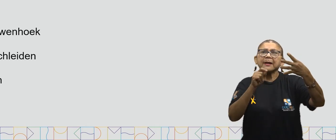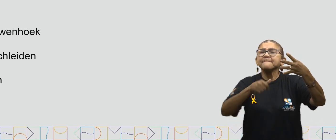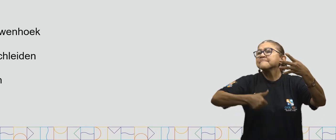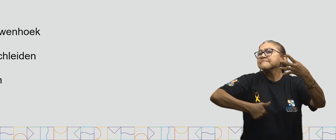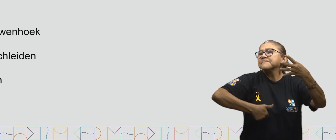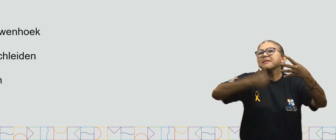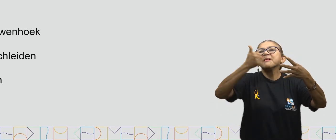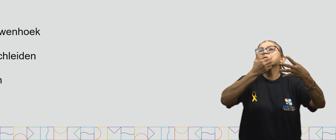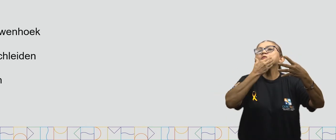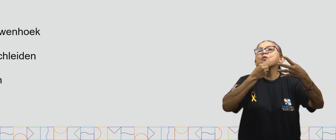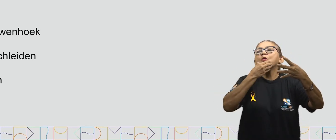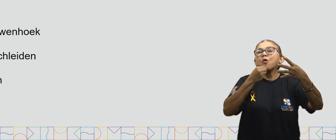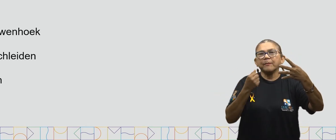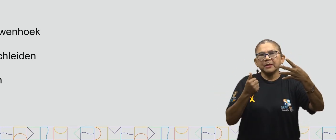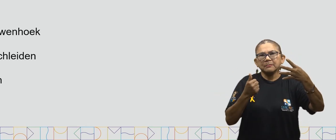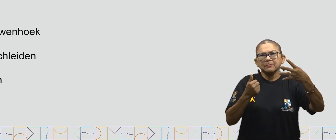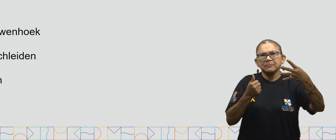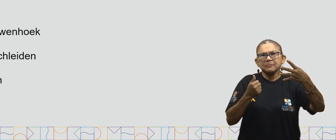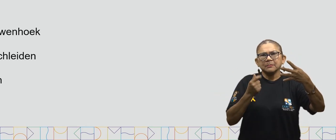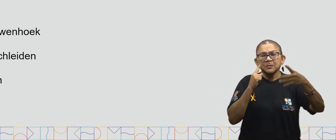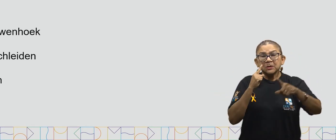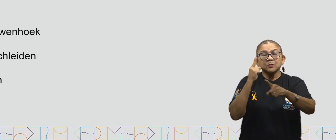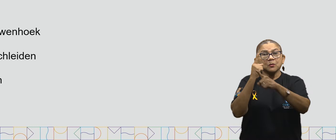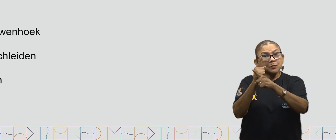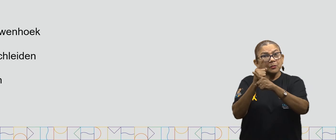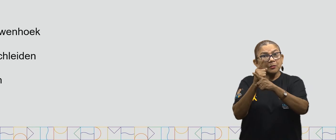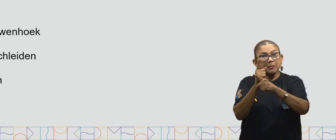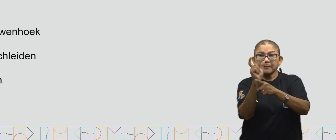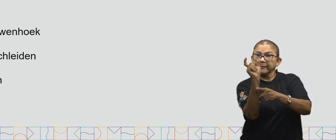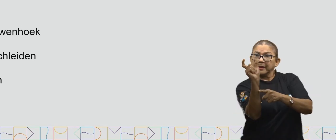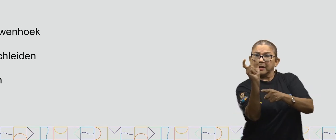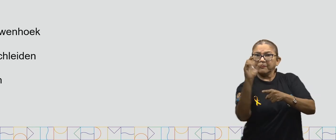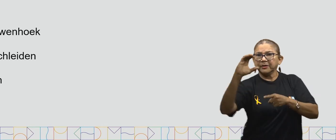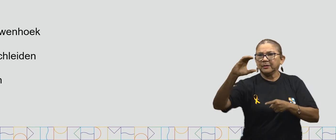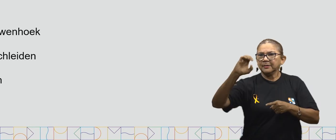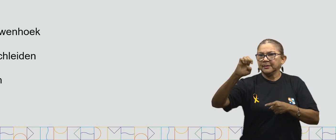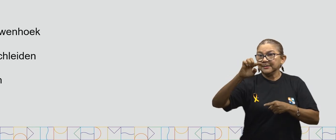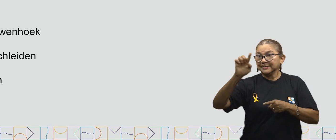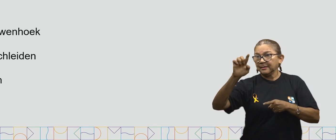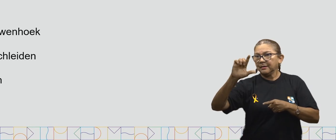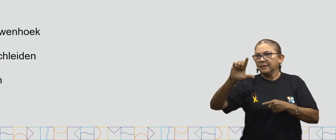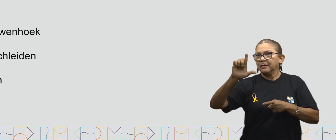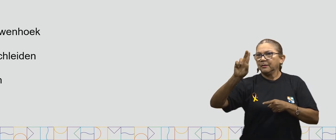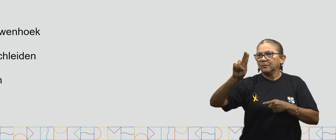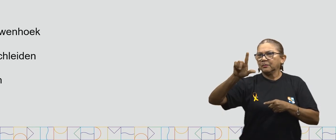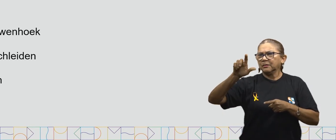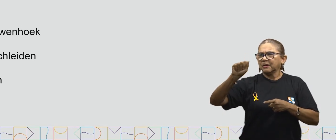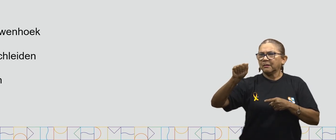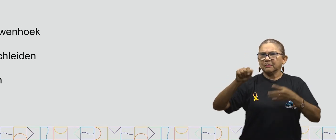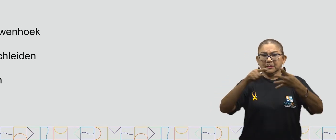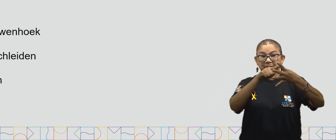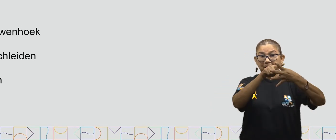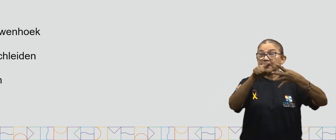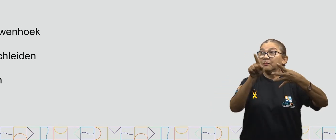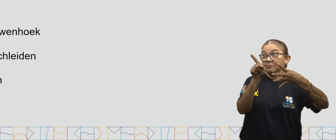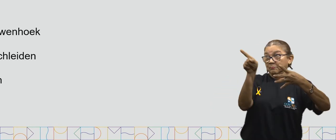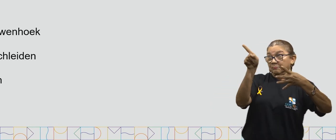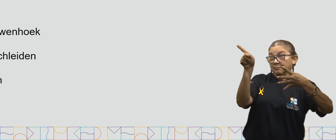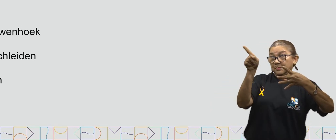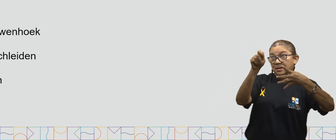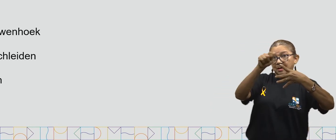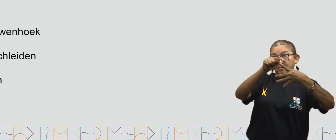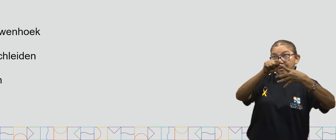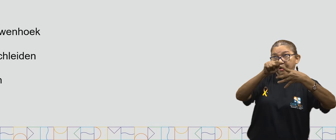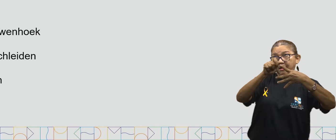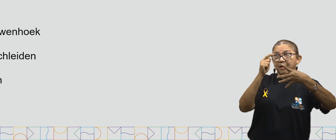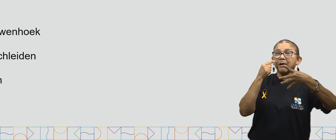utilizou essa palavra célula? Então, você tem aí 5 alternativas. Letra A, Charles Darwin.